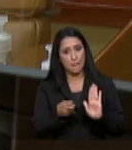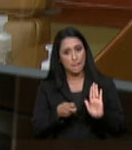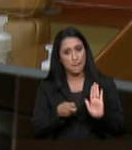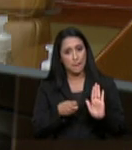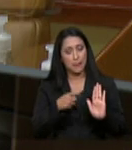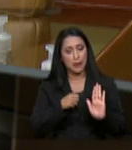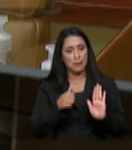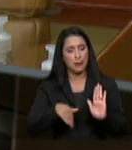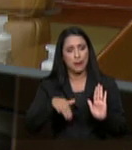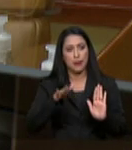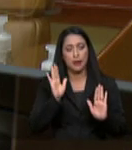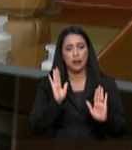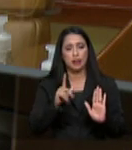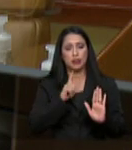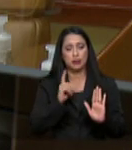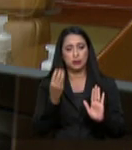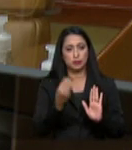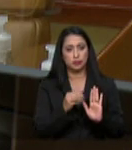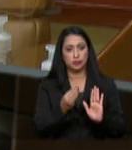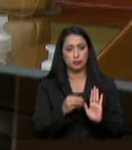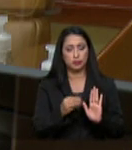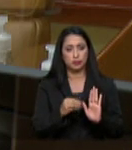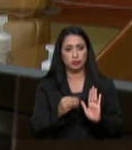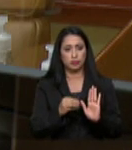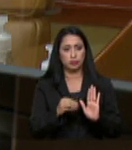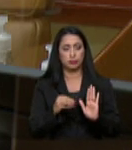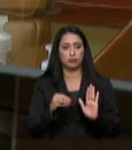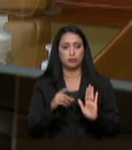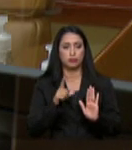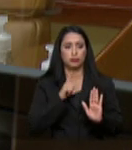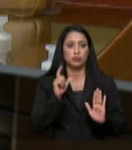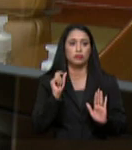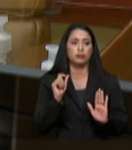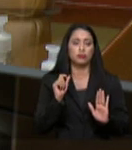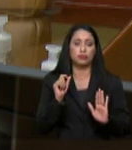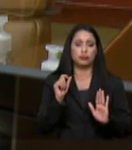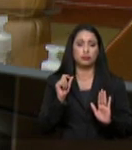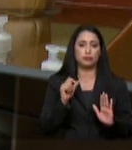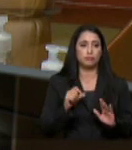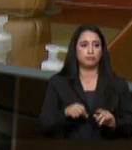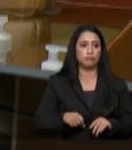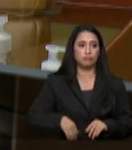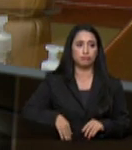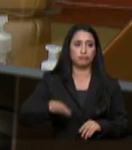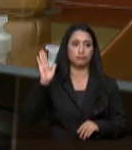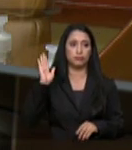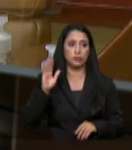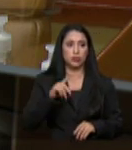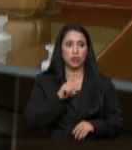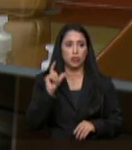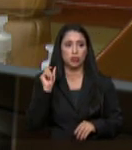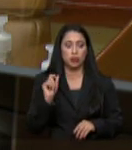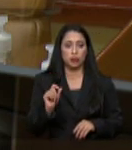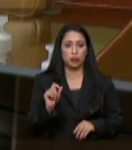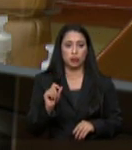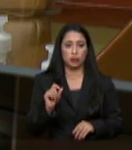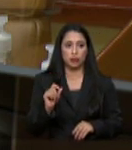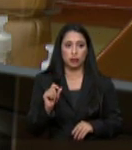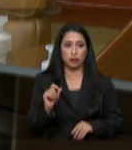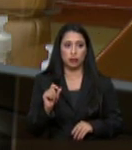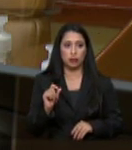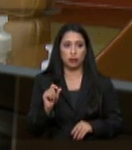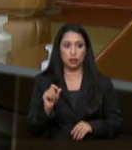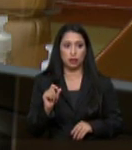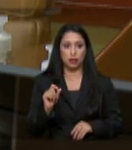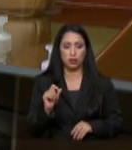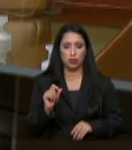para além destes Fatos e das práticas há algo muito maior do que isto que é a